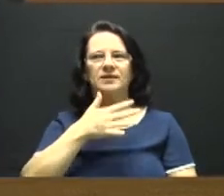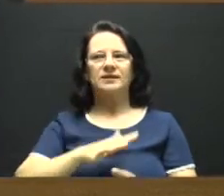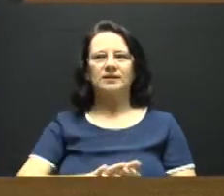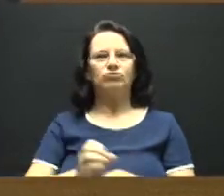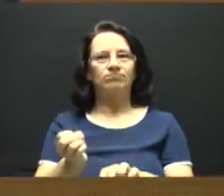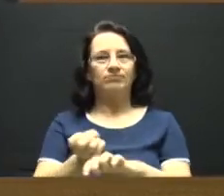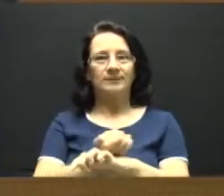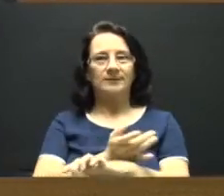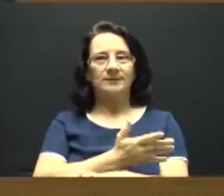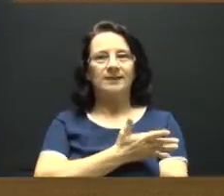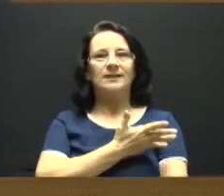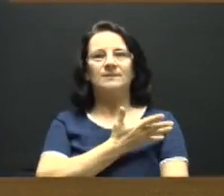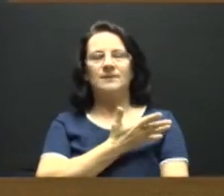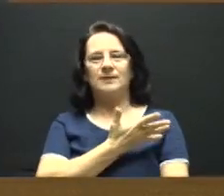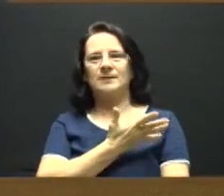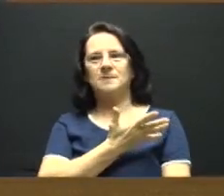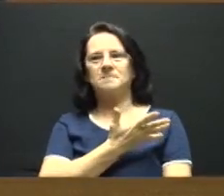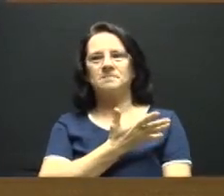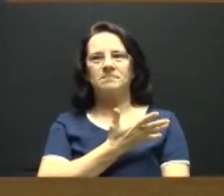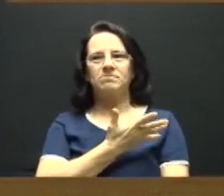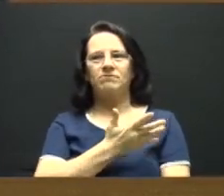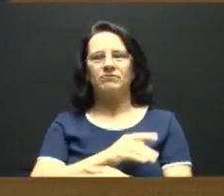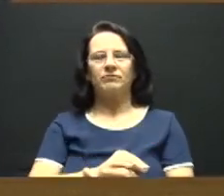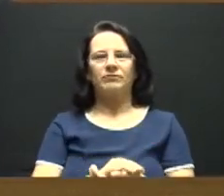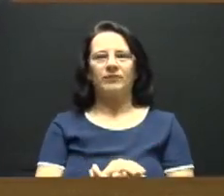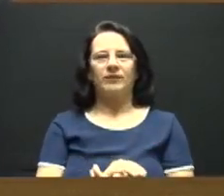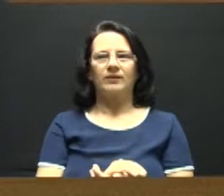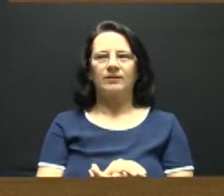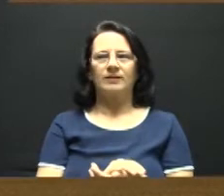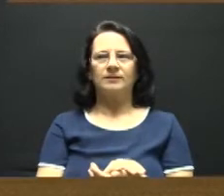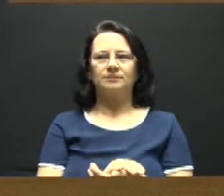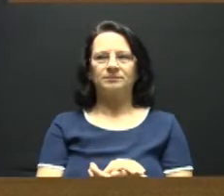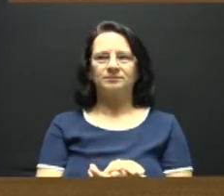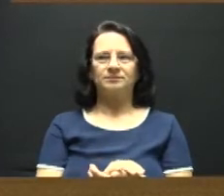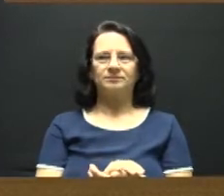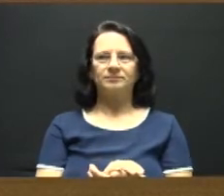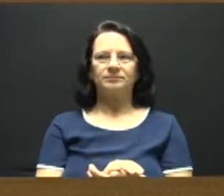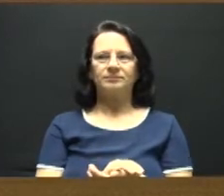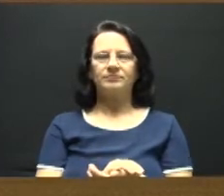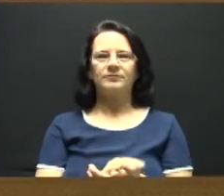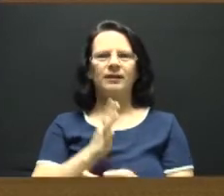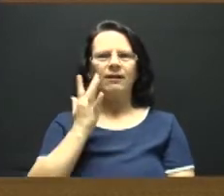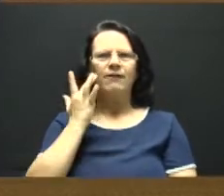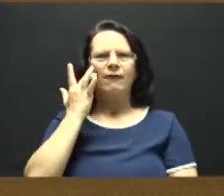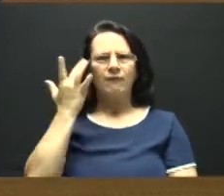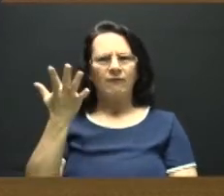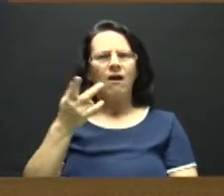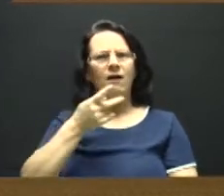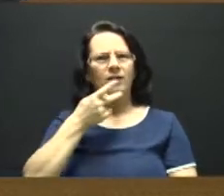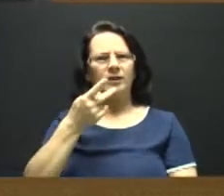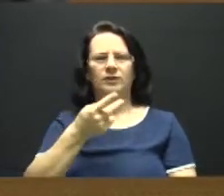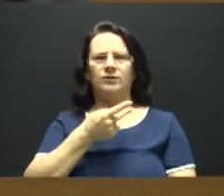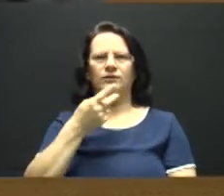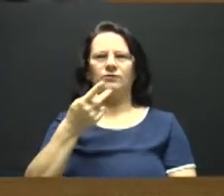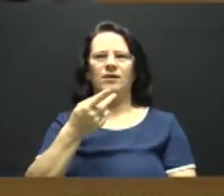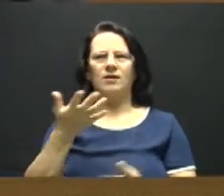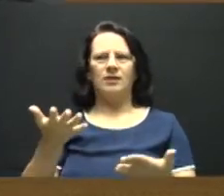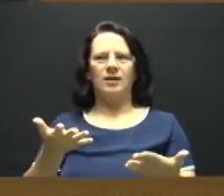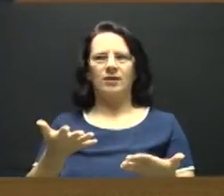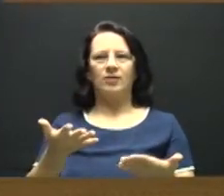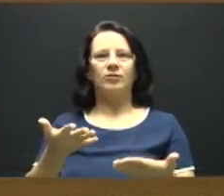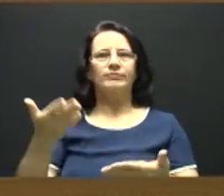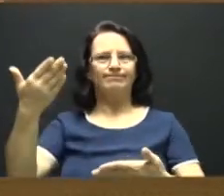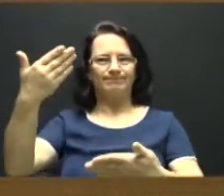um ar de seriedade muito grande é muito fácil falar agora que não tá a